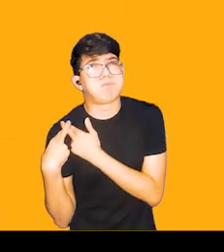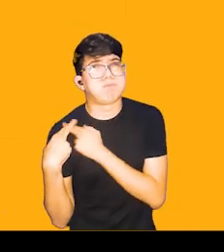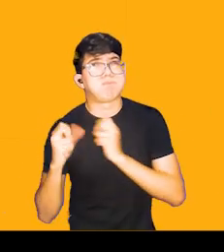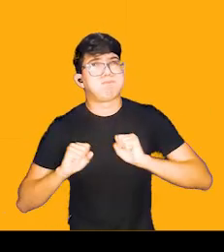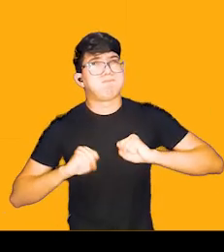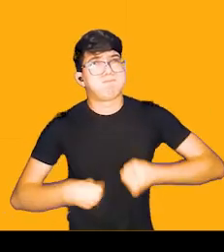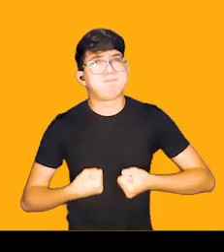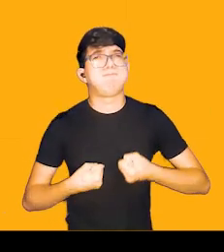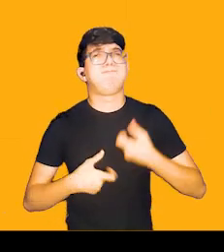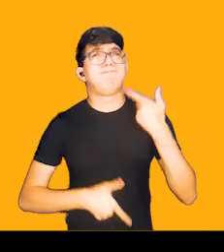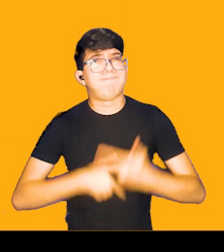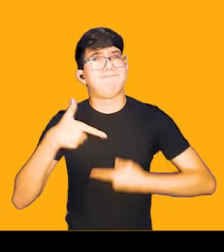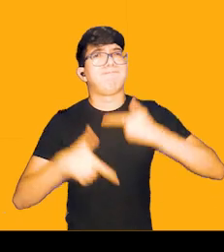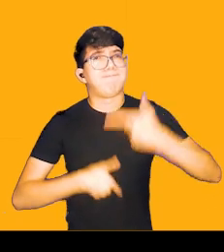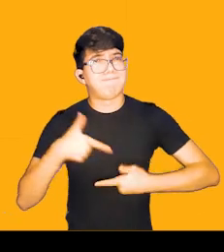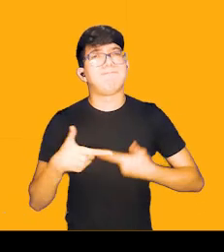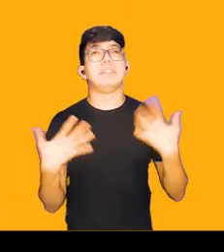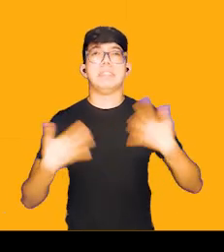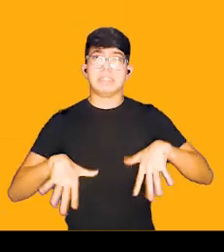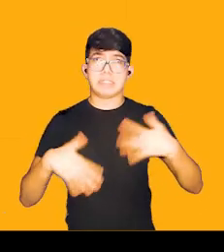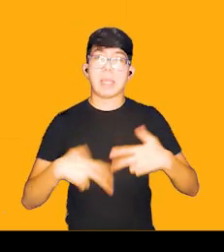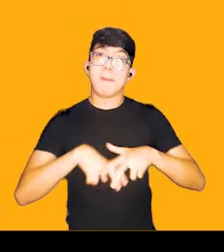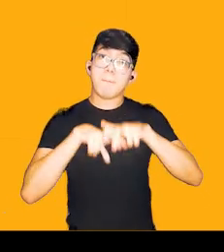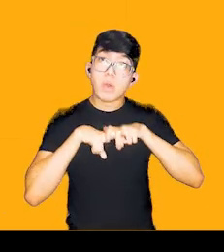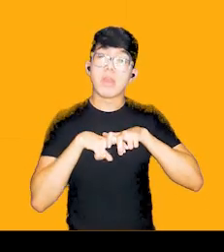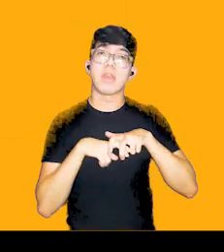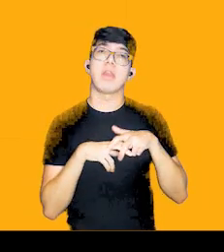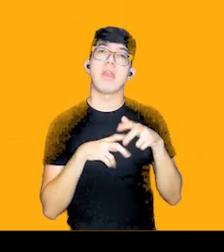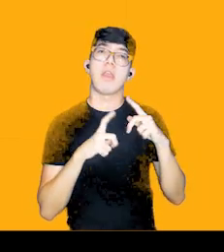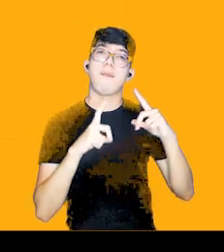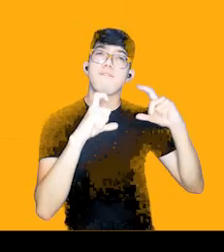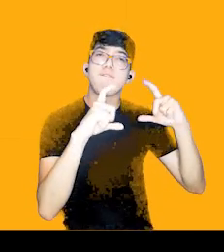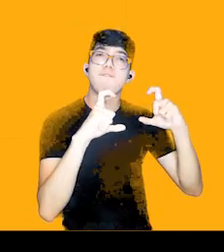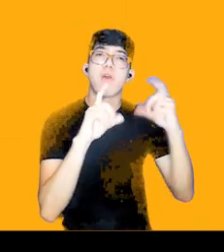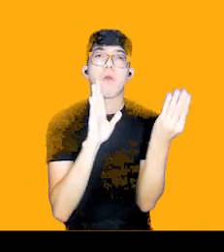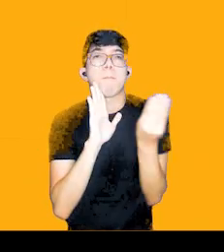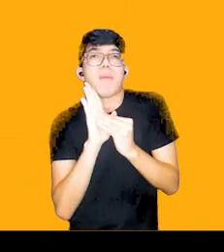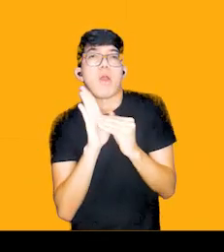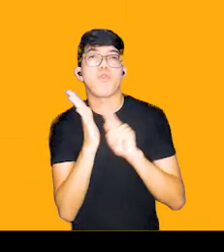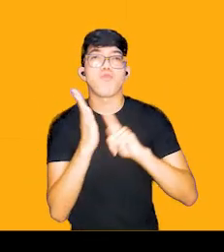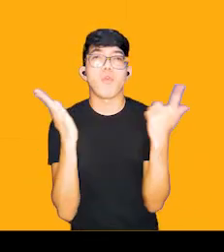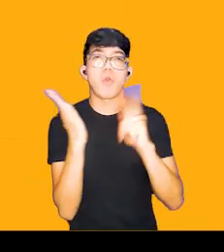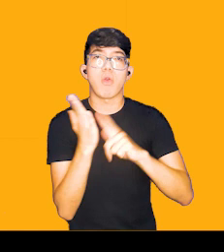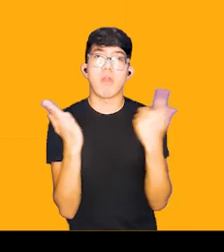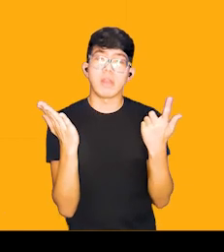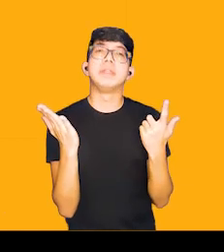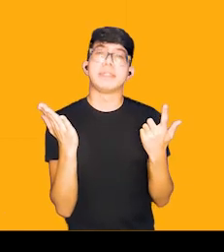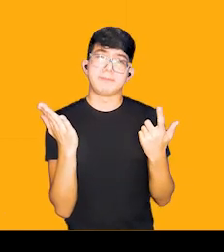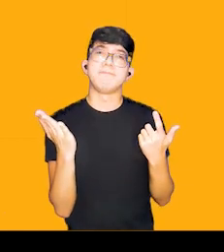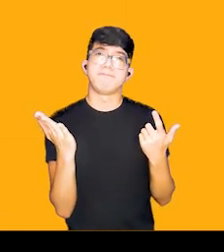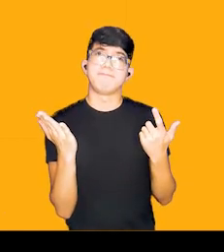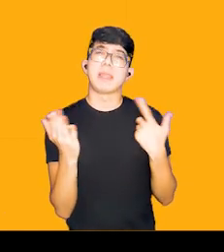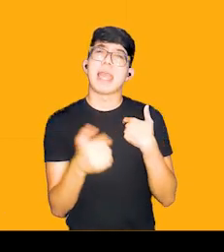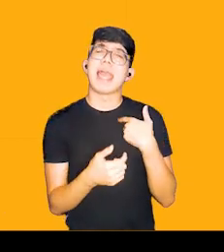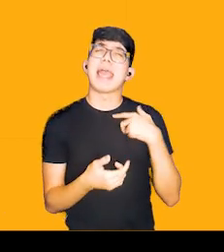um esforço quase que diário para poder se reinventar a cada matéria, né? Então, acho que a fotografia